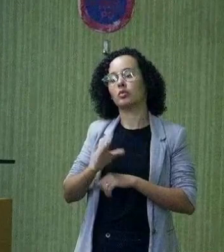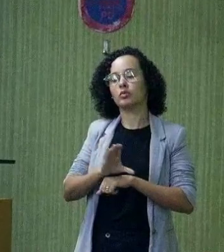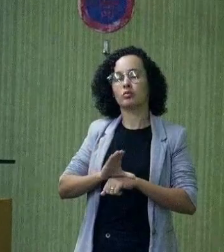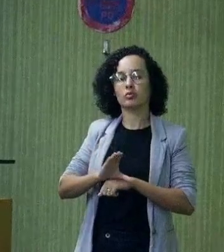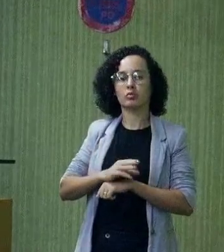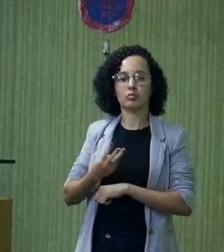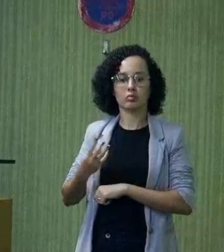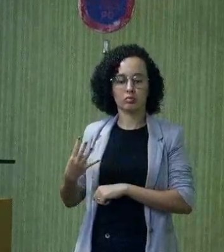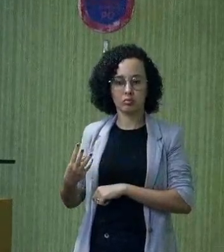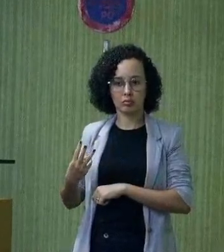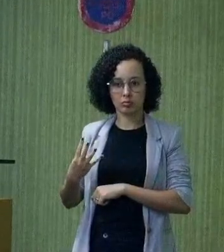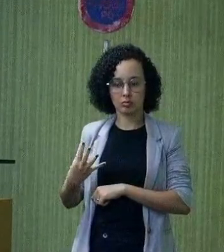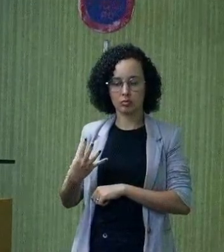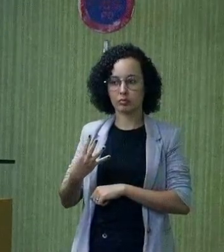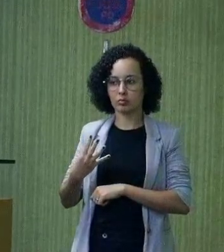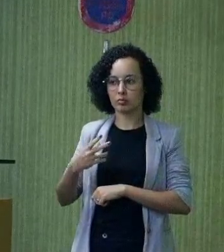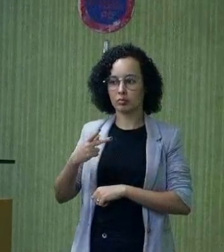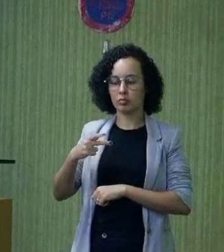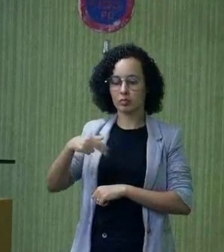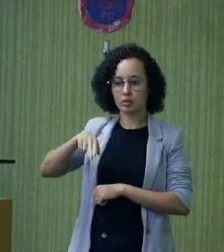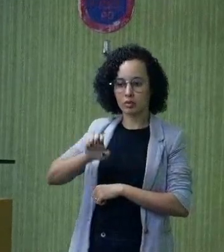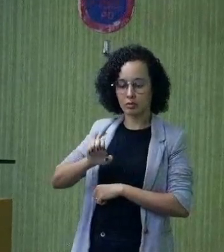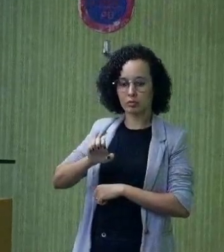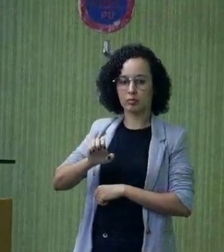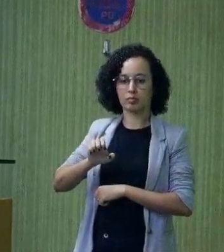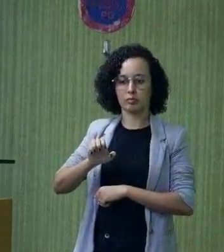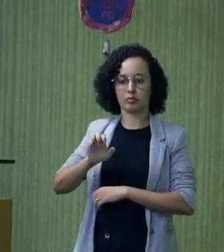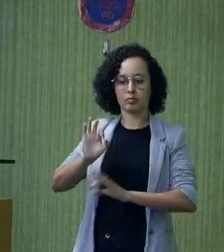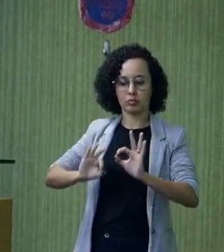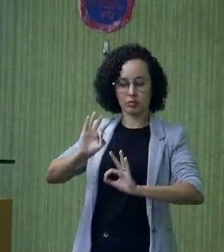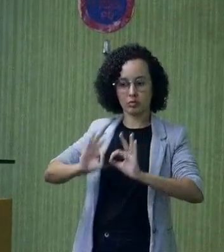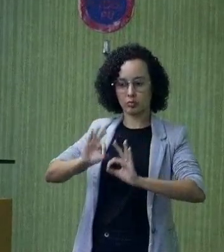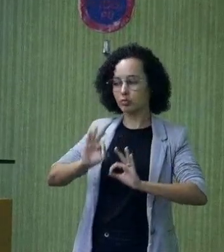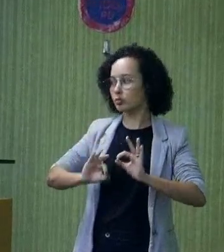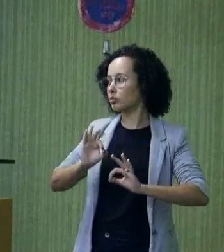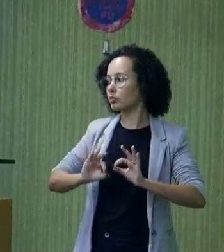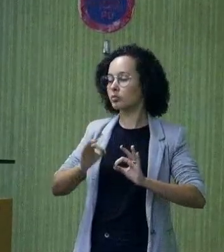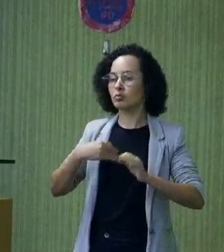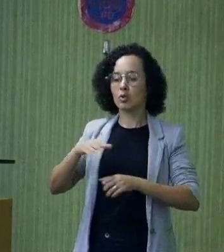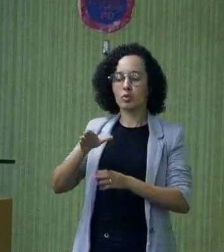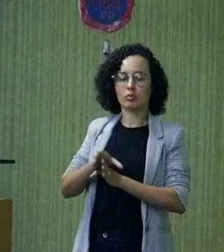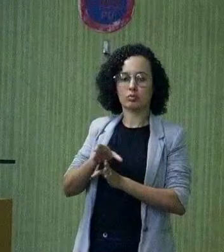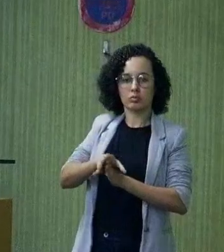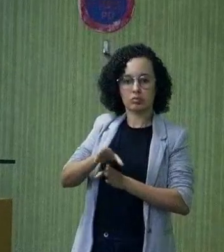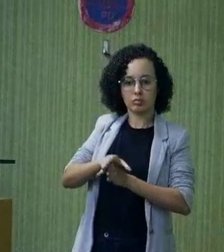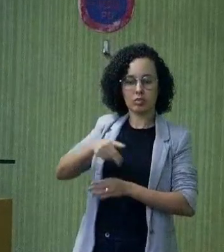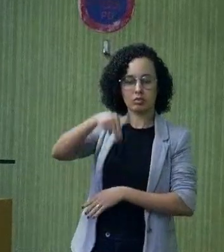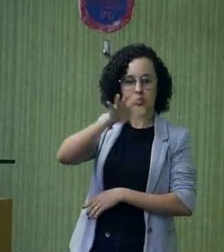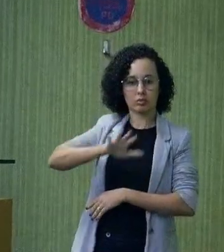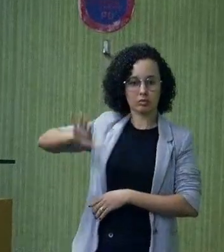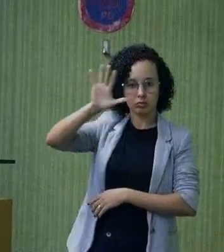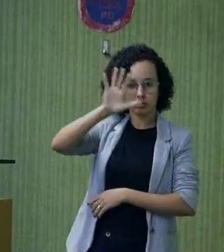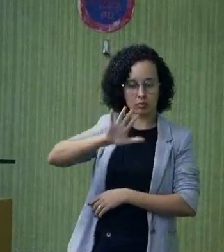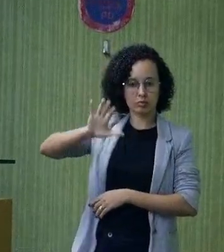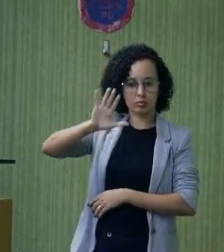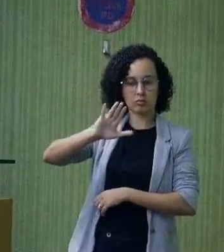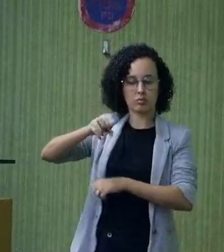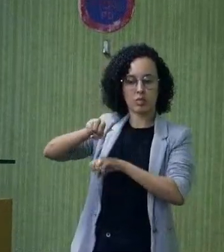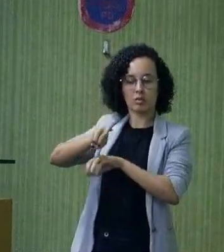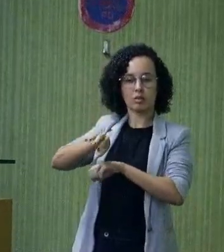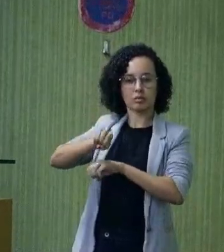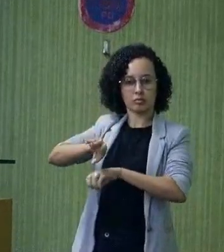né O pne ele ele foi elaborado pelo Conselho Nacional de Educação encaminhado pelo pelo